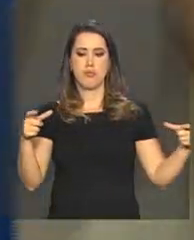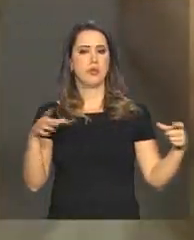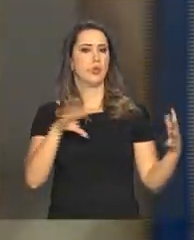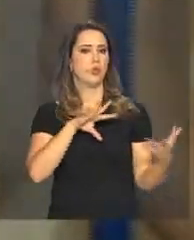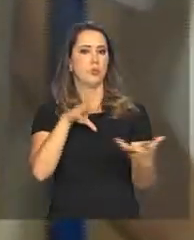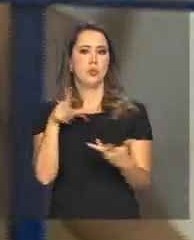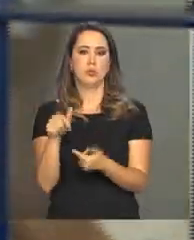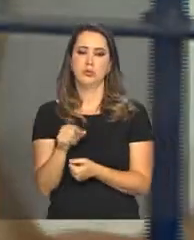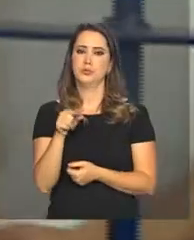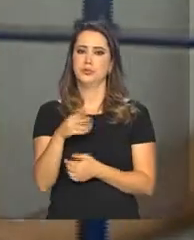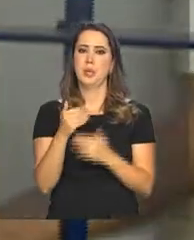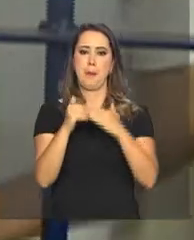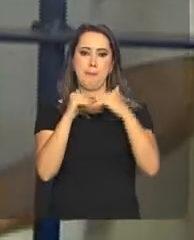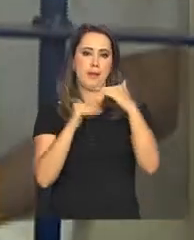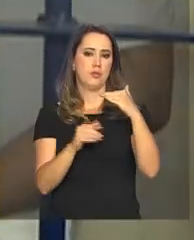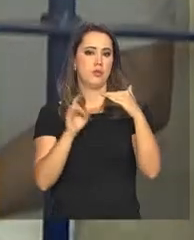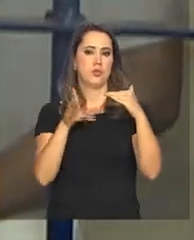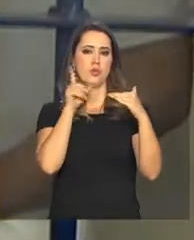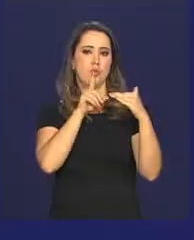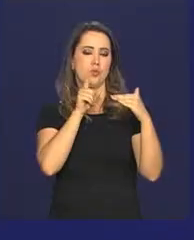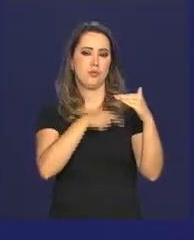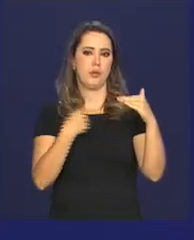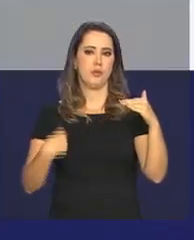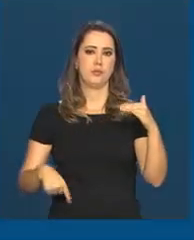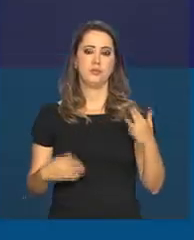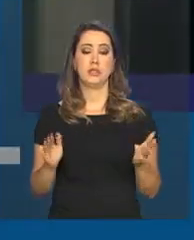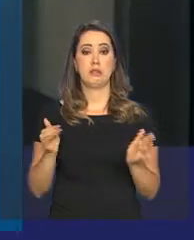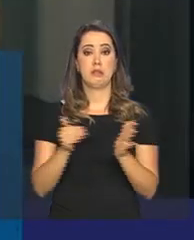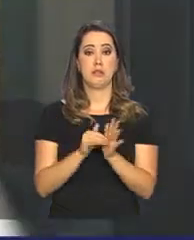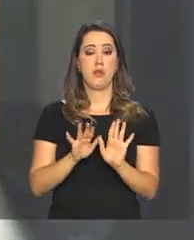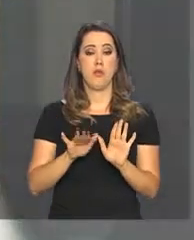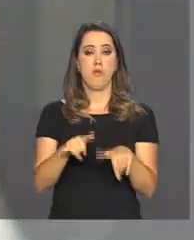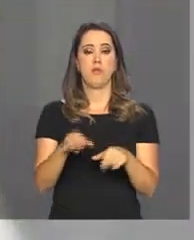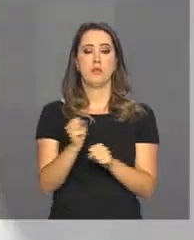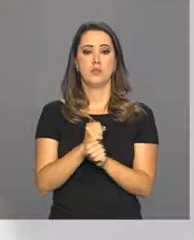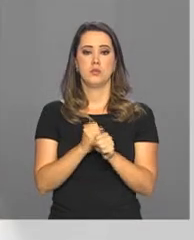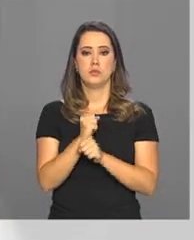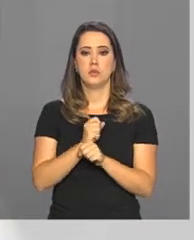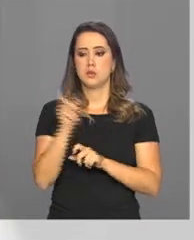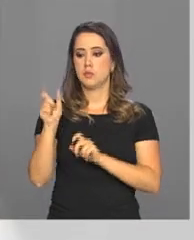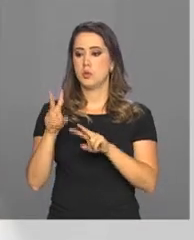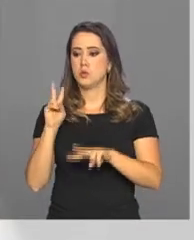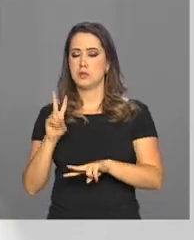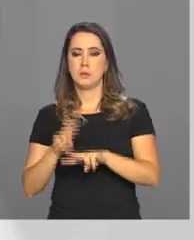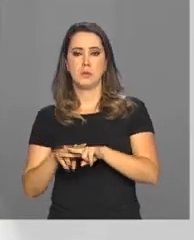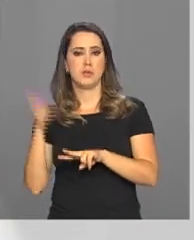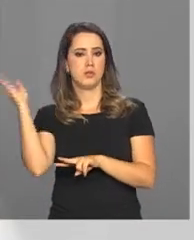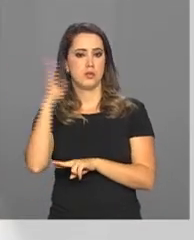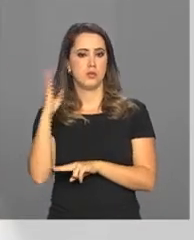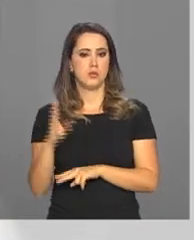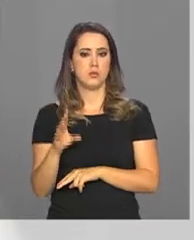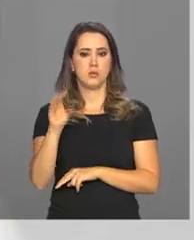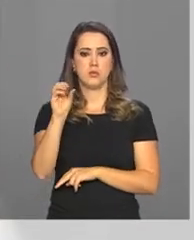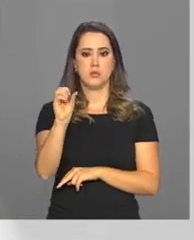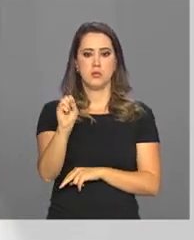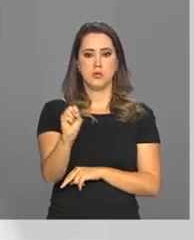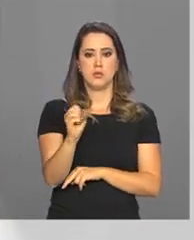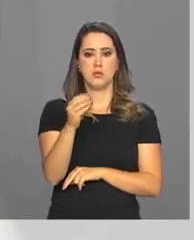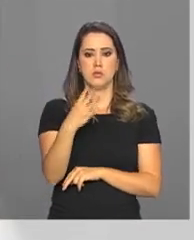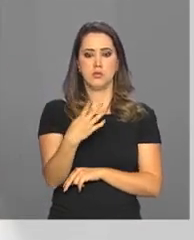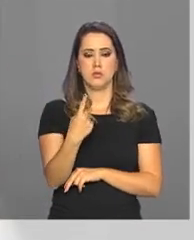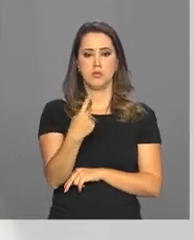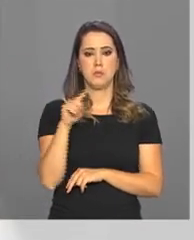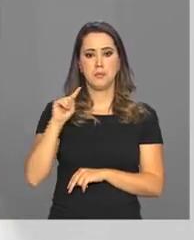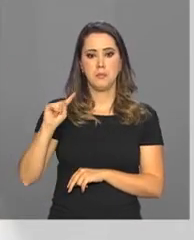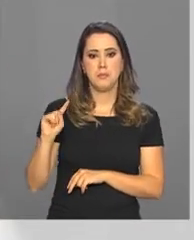apenas dos estados unidos e da china até o final deste ano o número de presos no brasil deve chegar a 841 mil